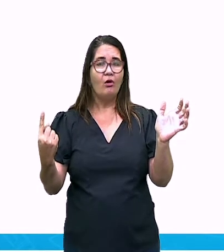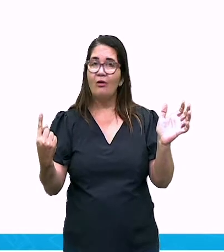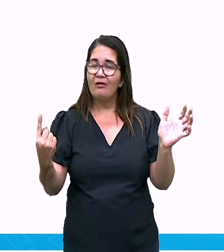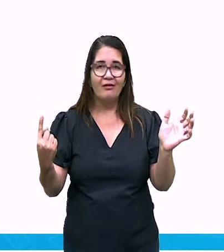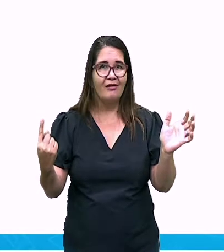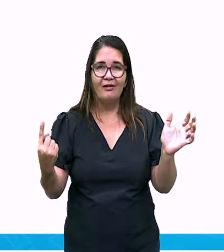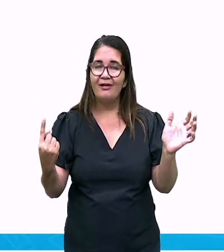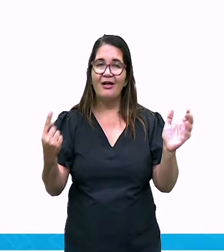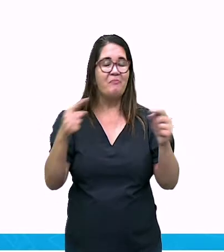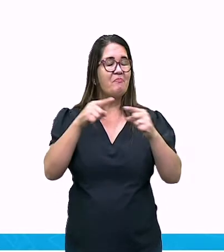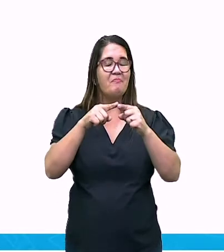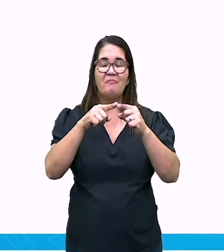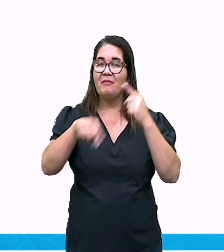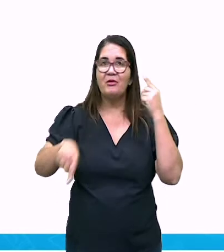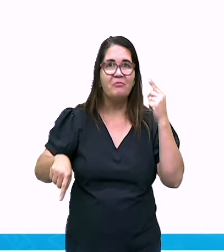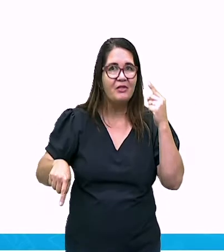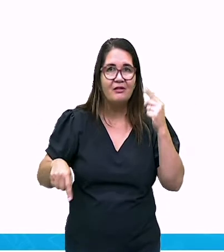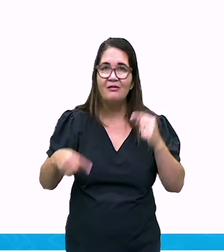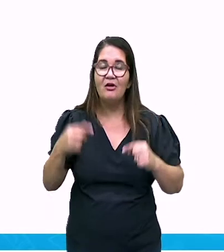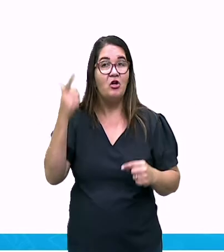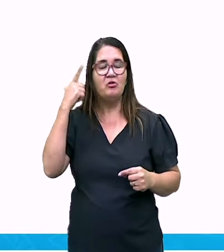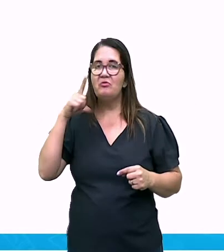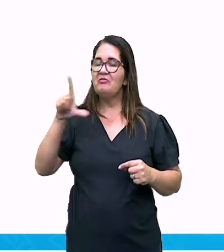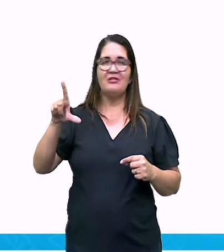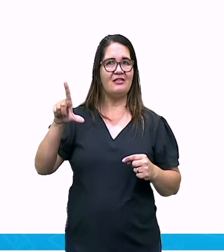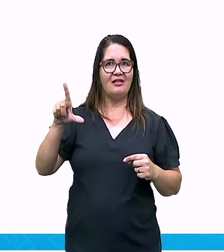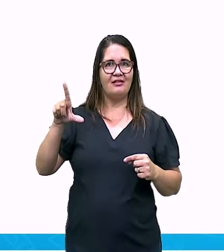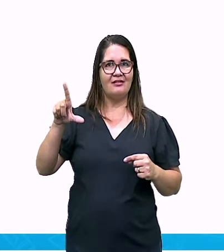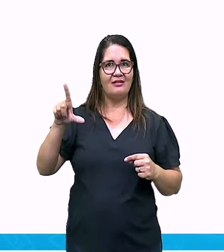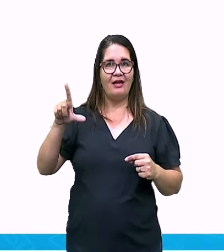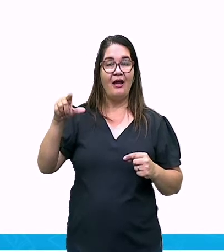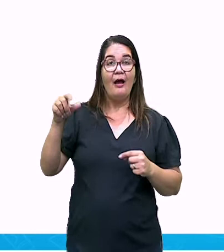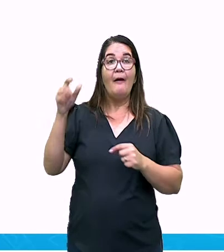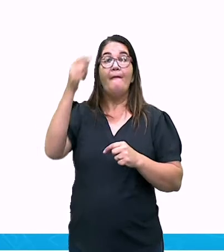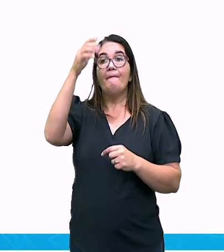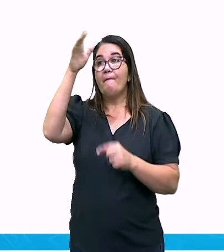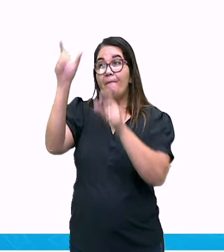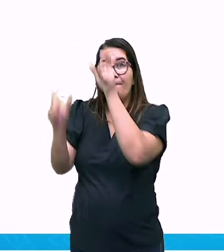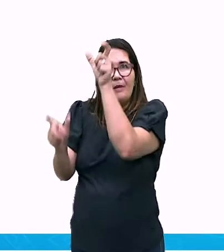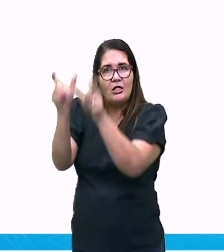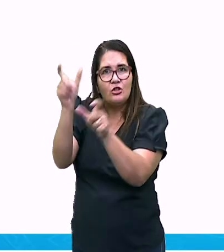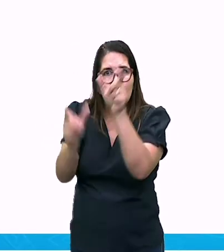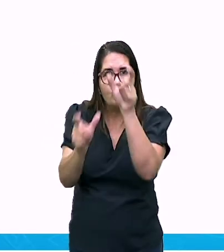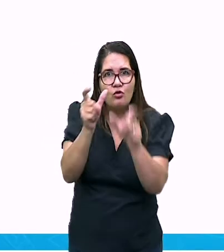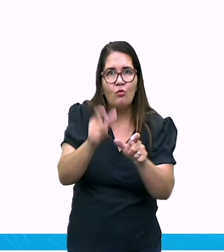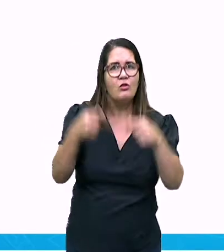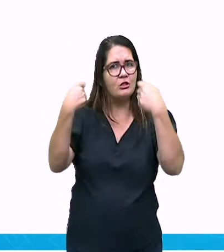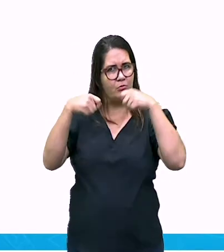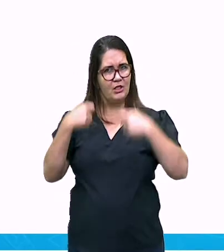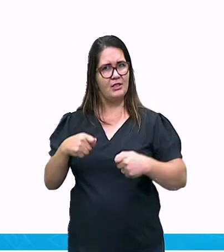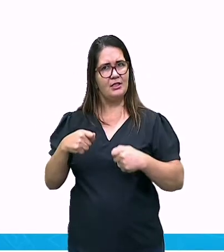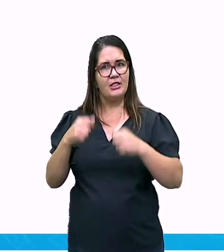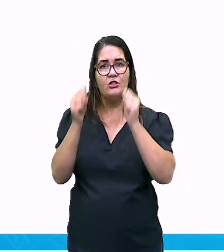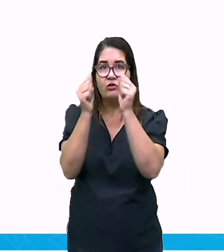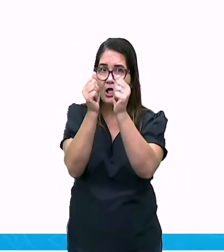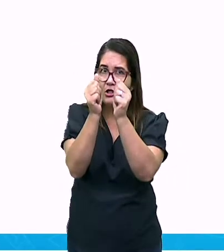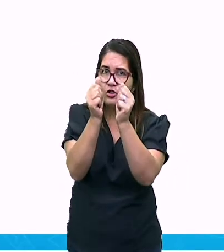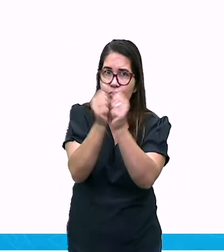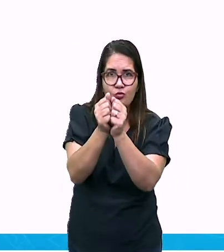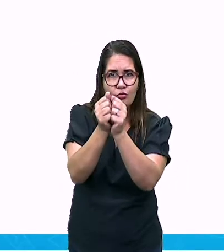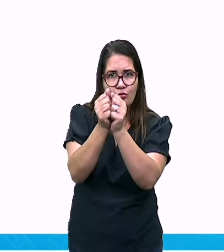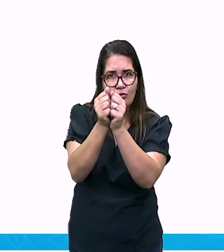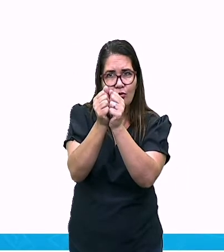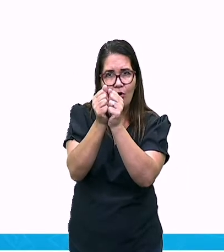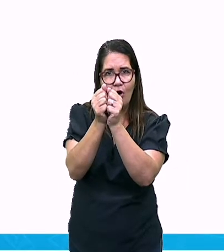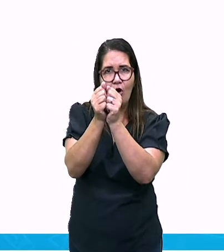se organizaria, não sobreviveria. É o outro que ajuda na busca por alimento e